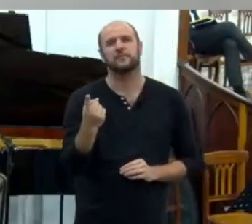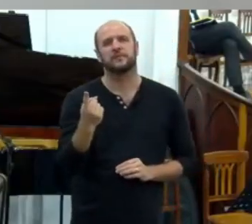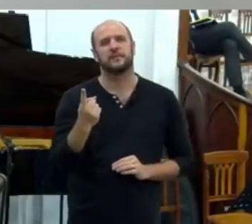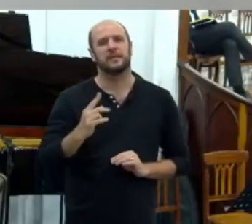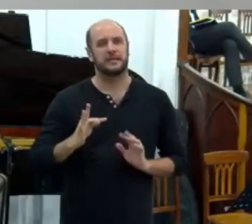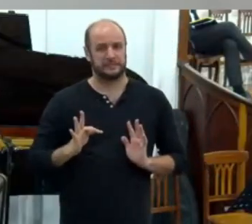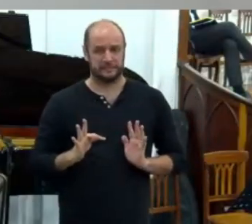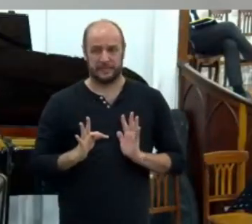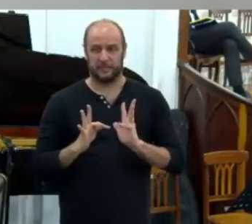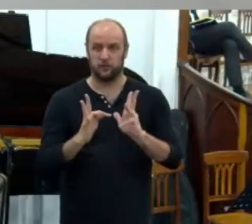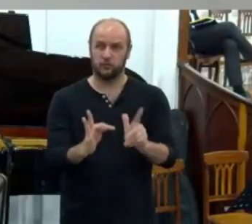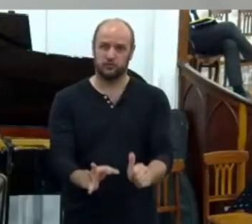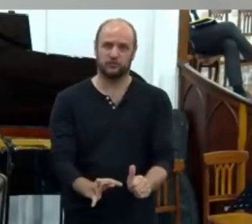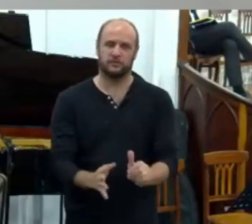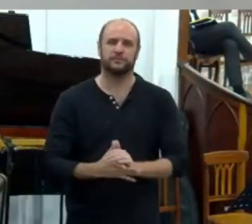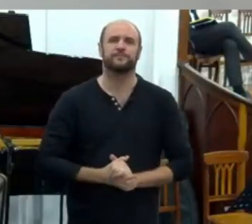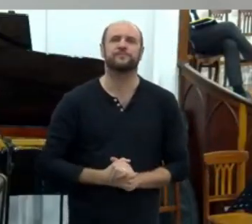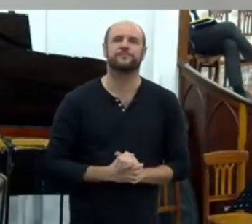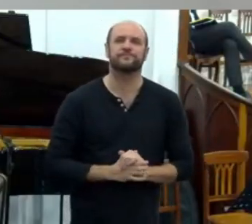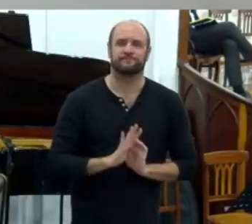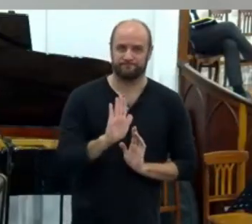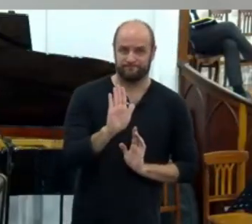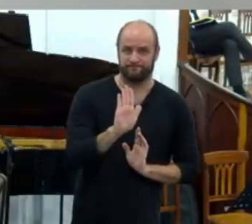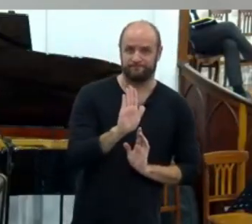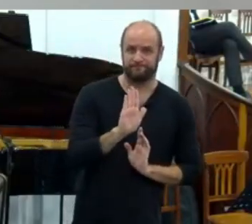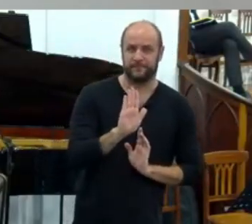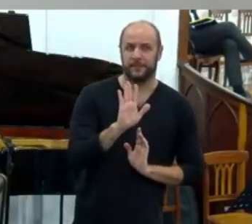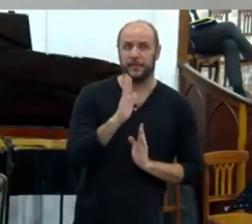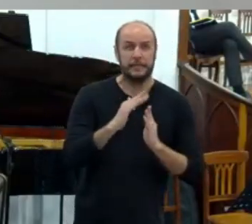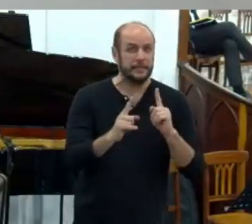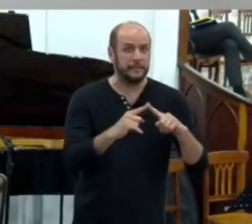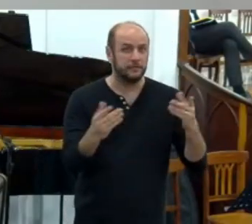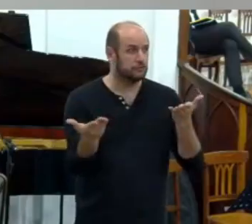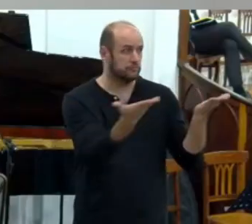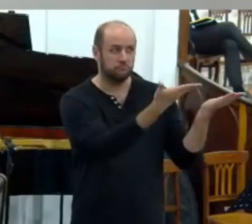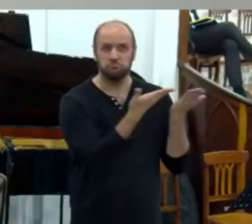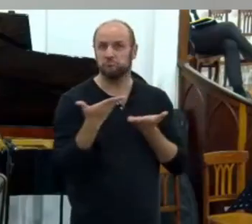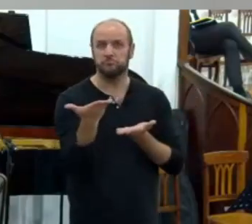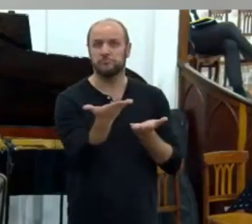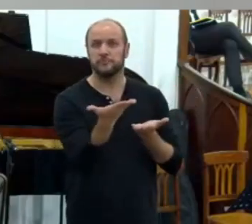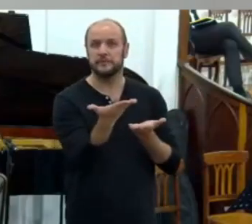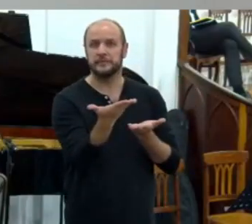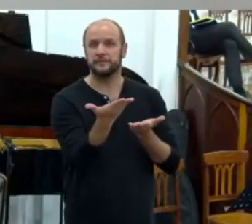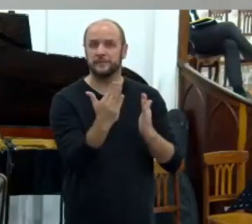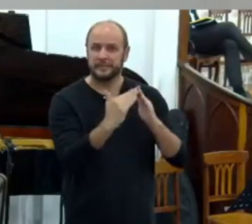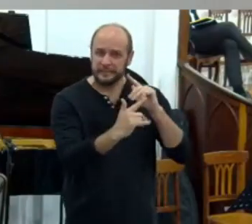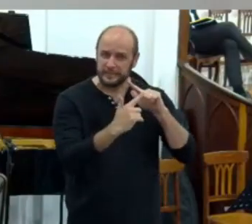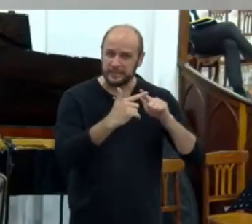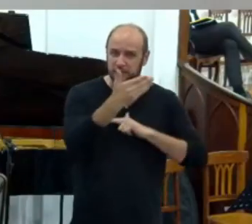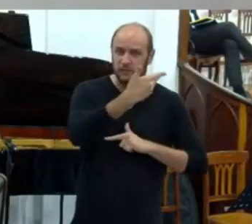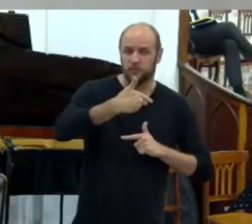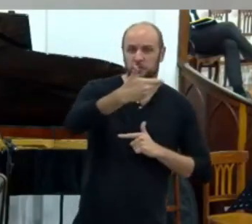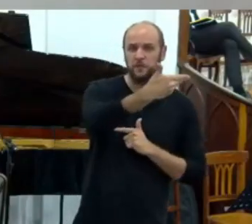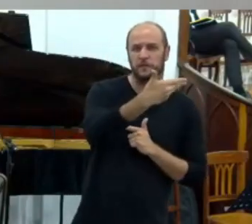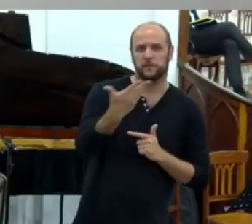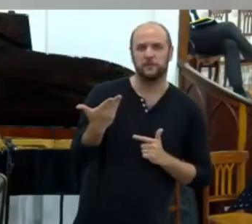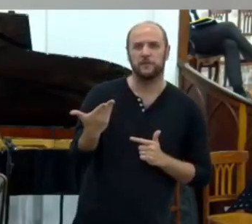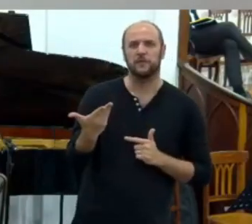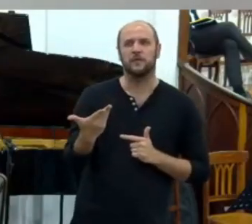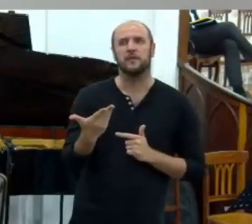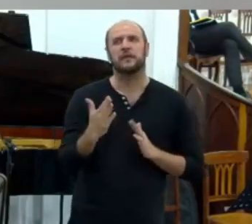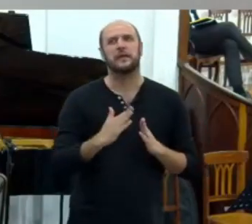escatologia realizada. A Igreja de Cristo. A Igreja de Cristo, ela está